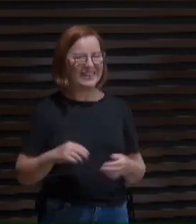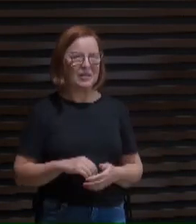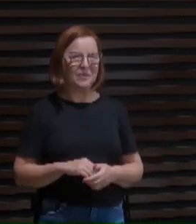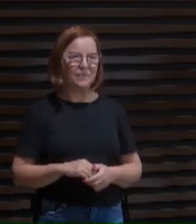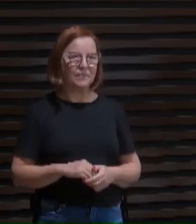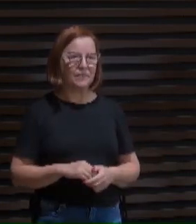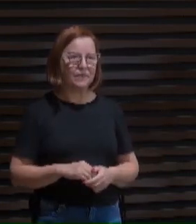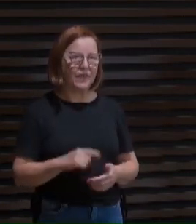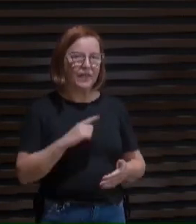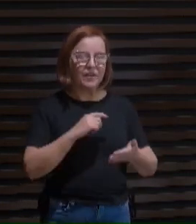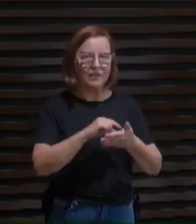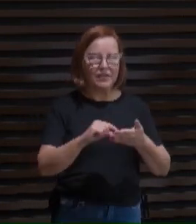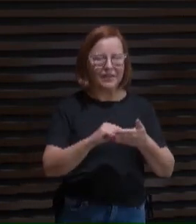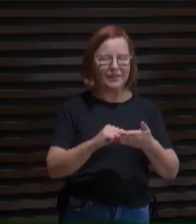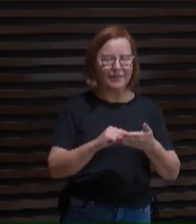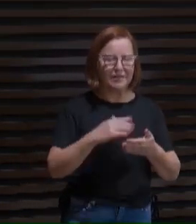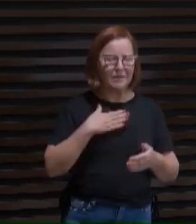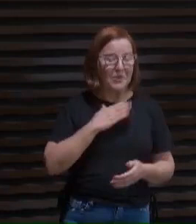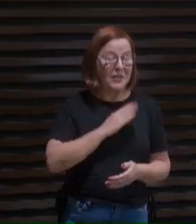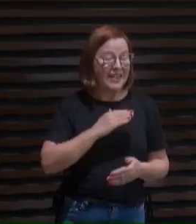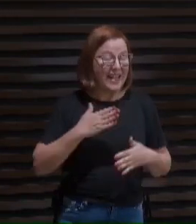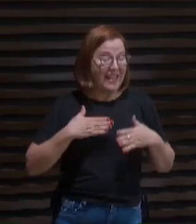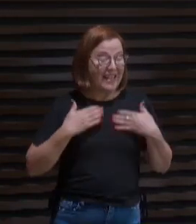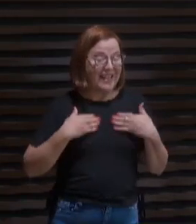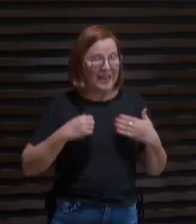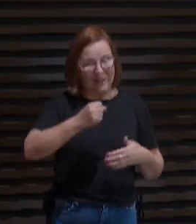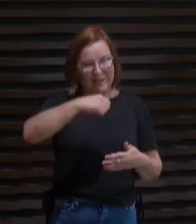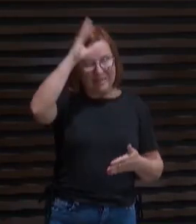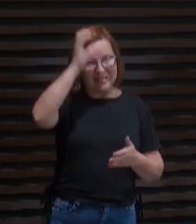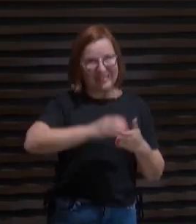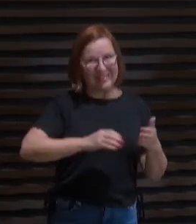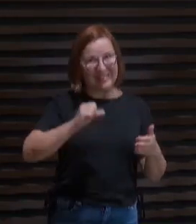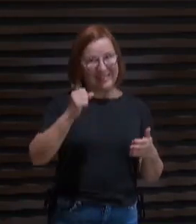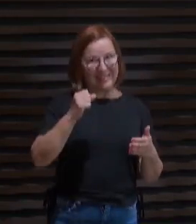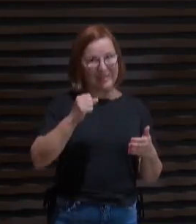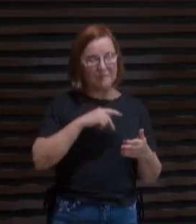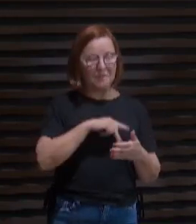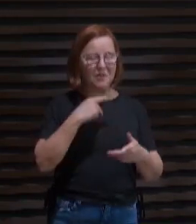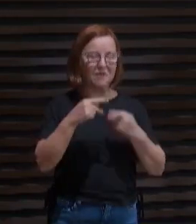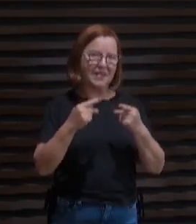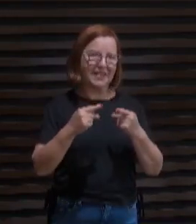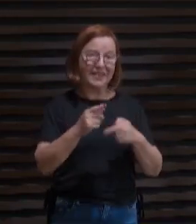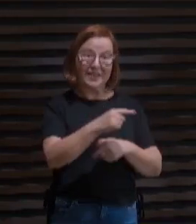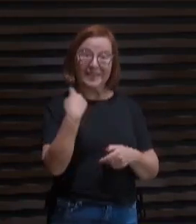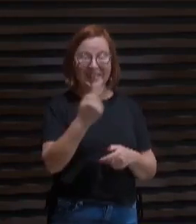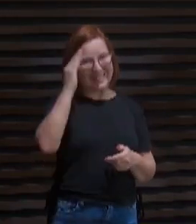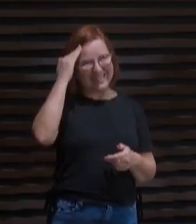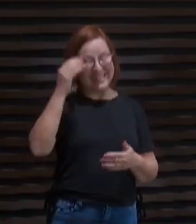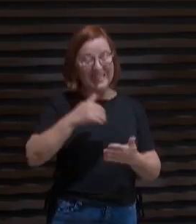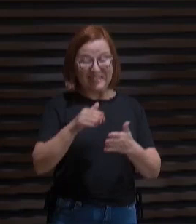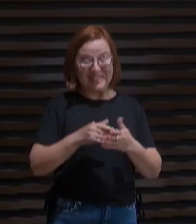Tem um versículo que enche o meu coração, é aquele de Romanos 8, quando Paulo diz: sabemos que todas